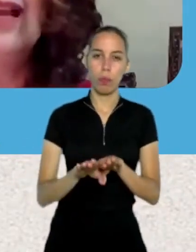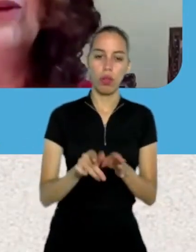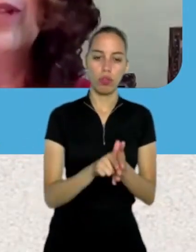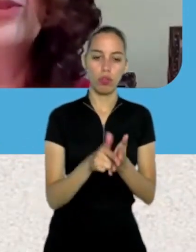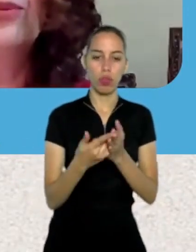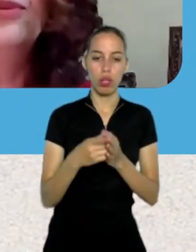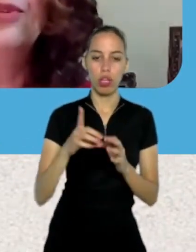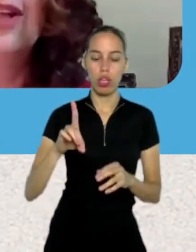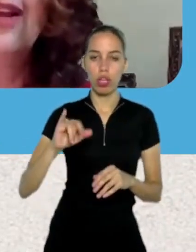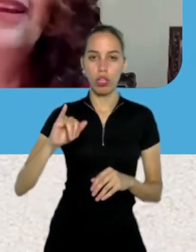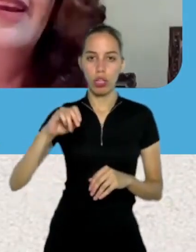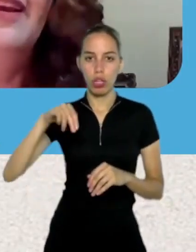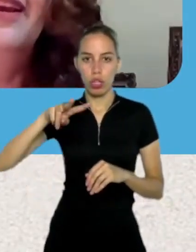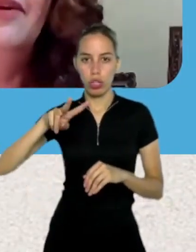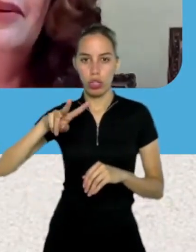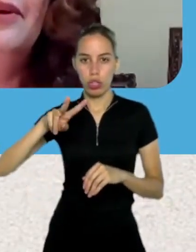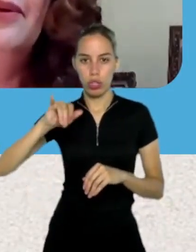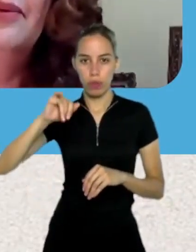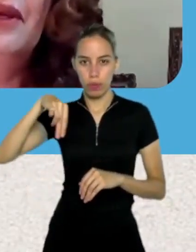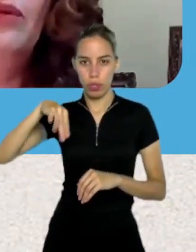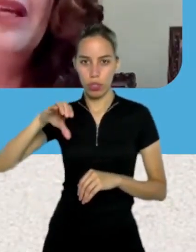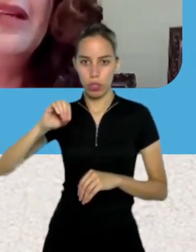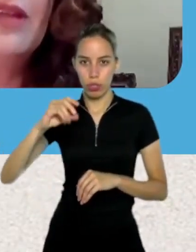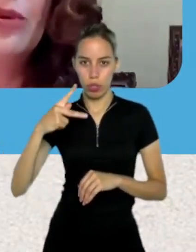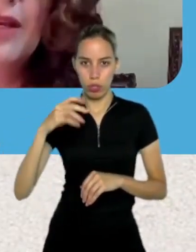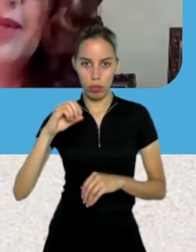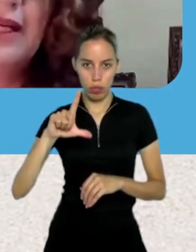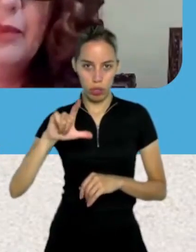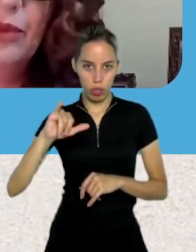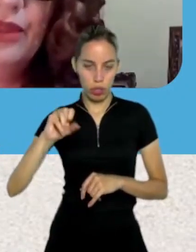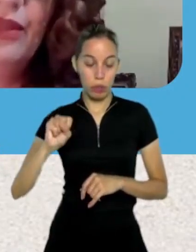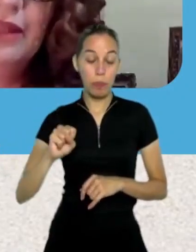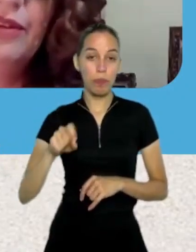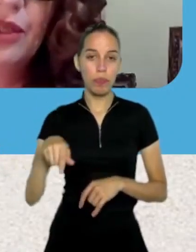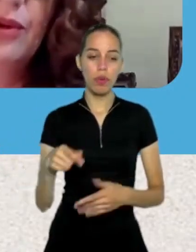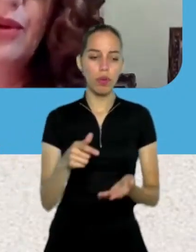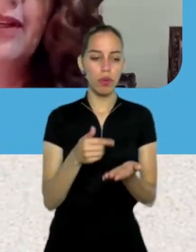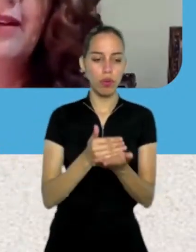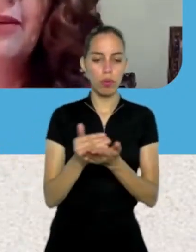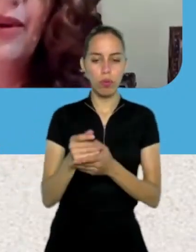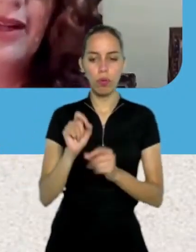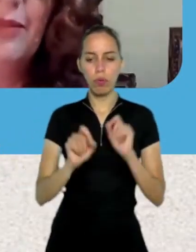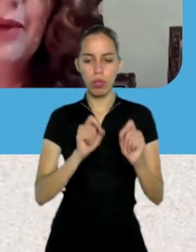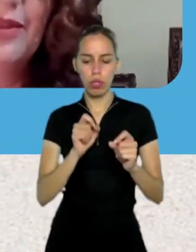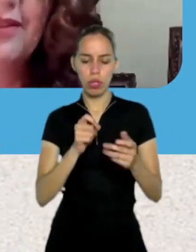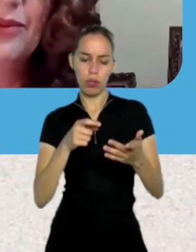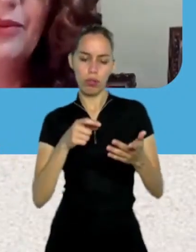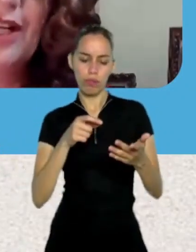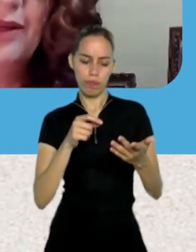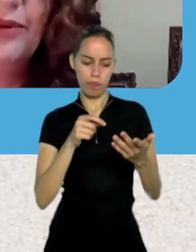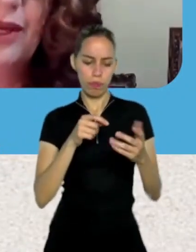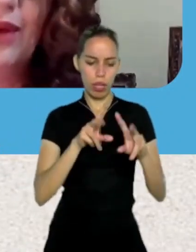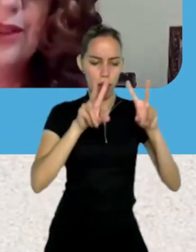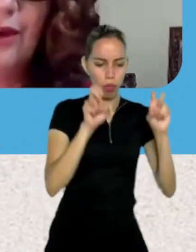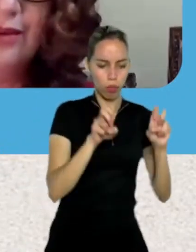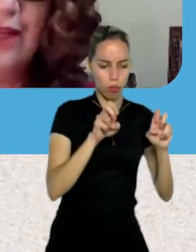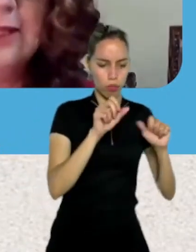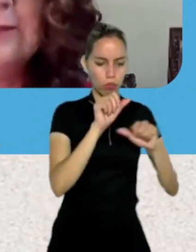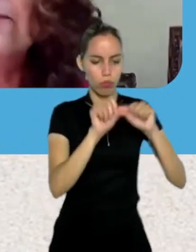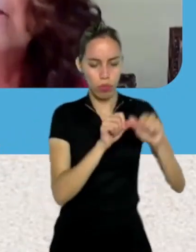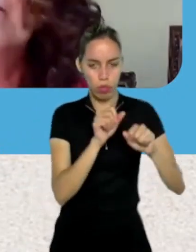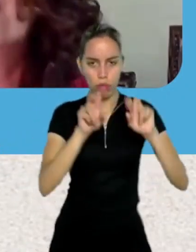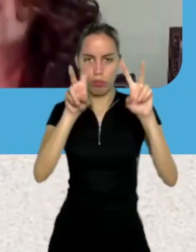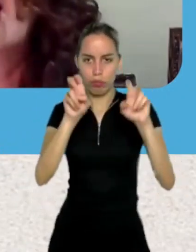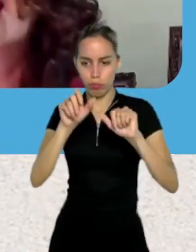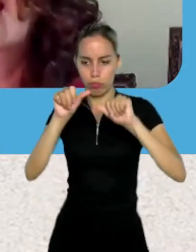comecei a variar os assuntos, né? Eu sempre li muito livros de crônica. Crônica é uma coisa, um gênero que eu adoro